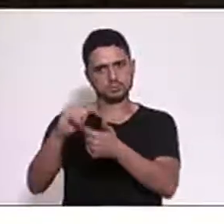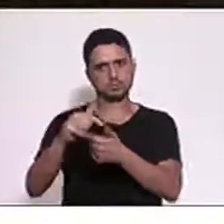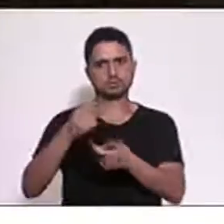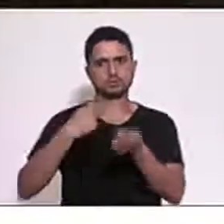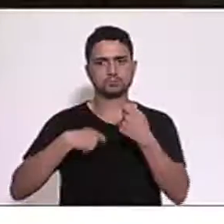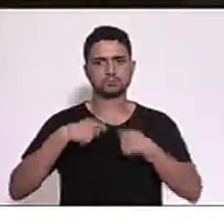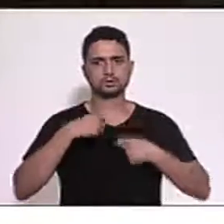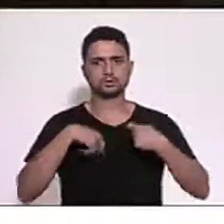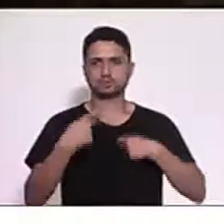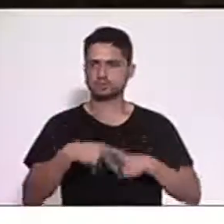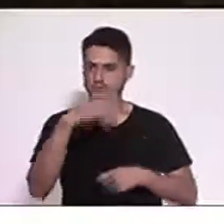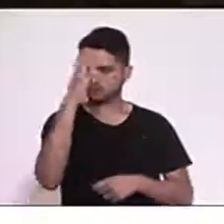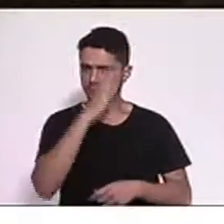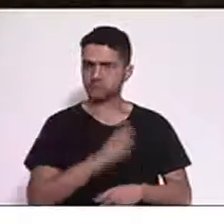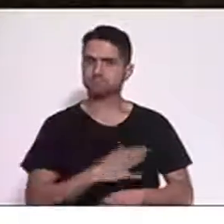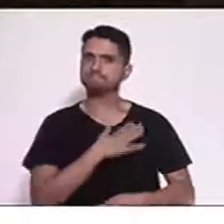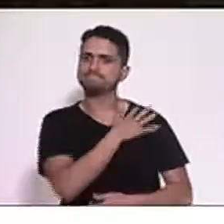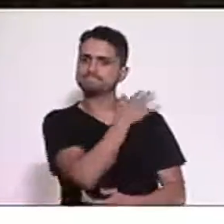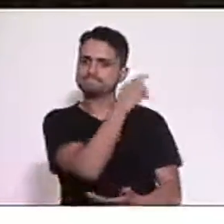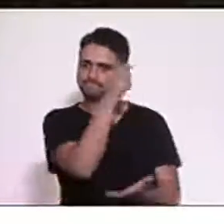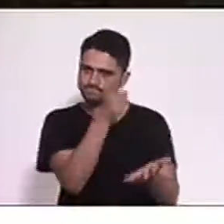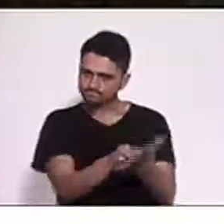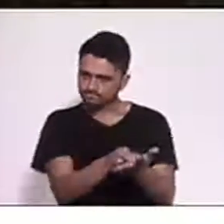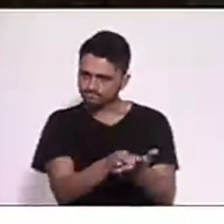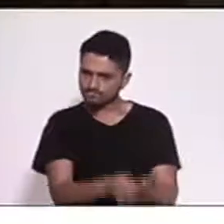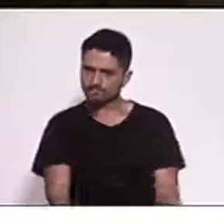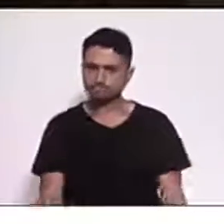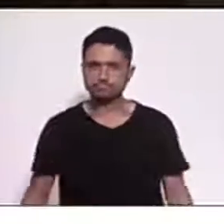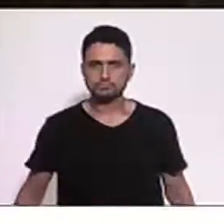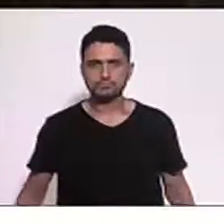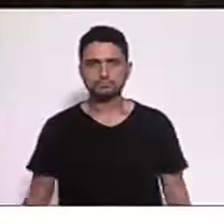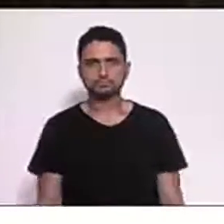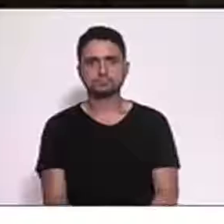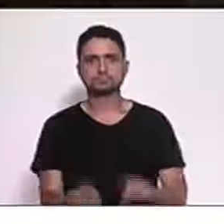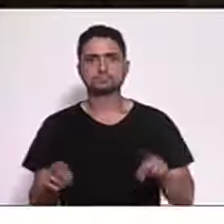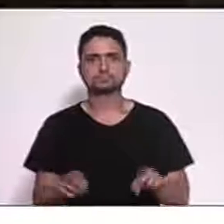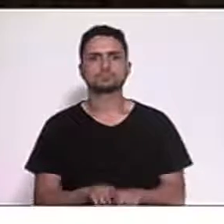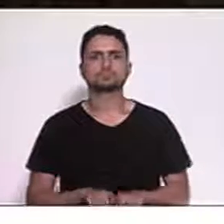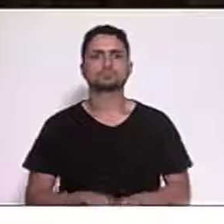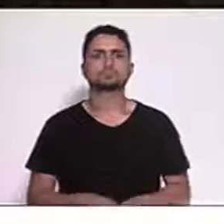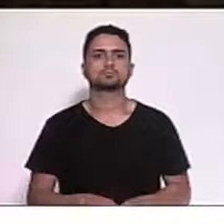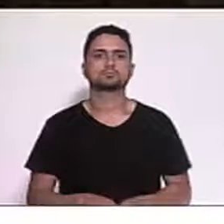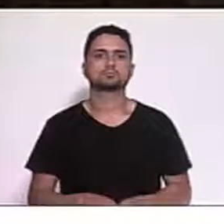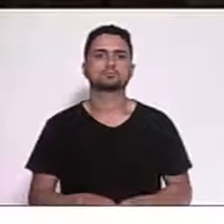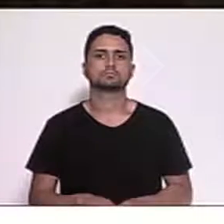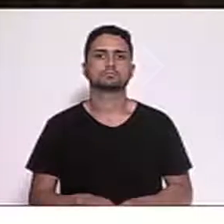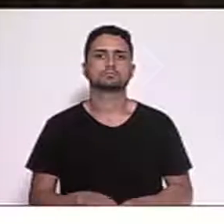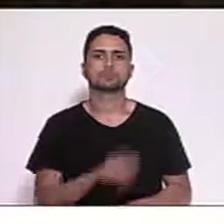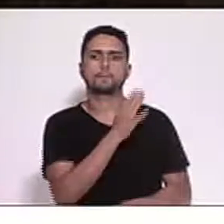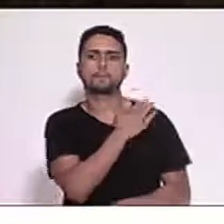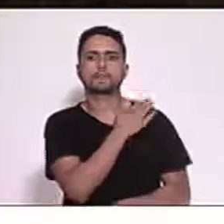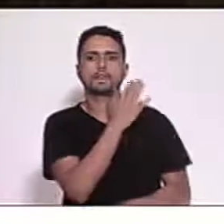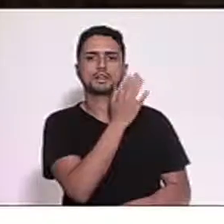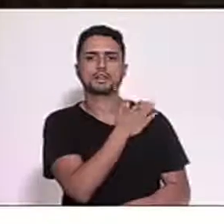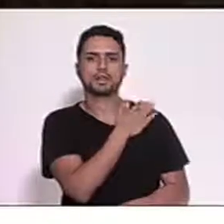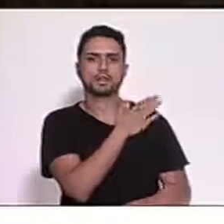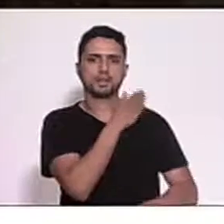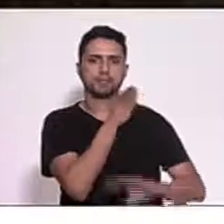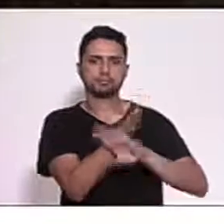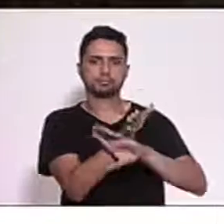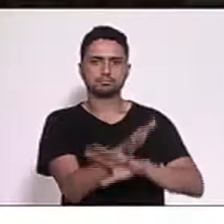país, inclusive com a fortíssima presença dos militares.